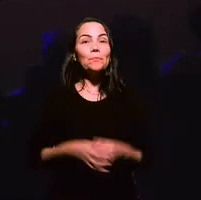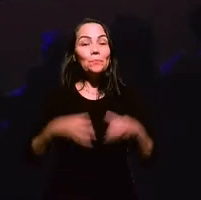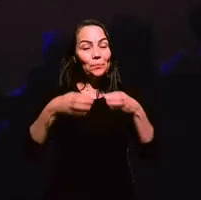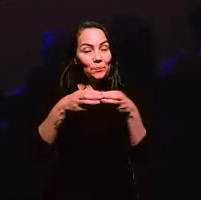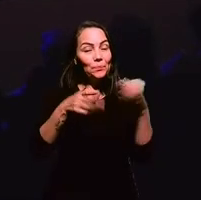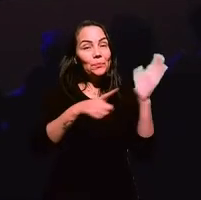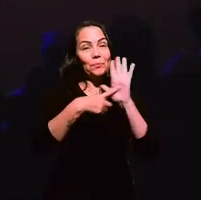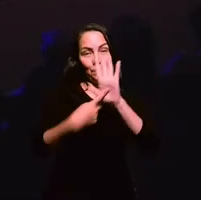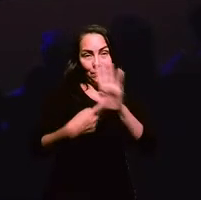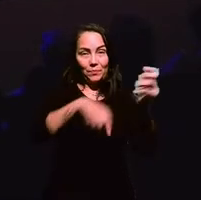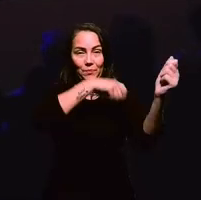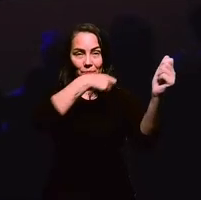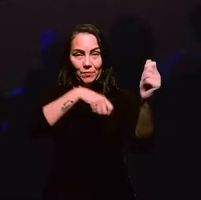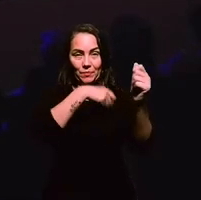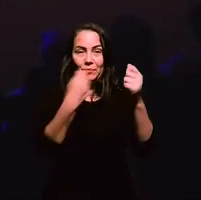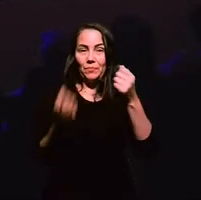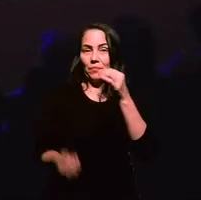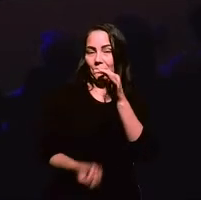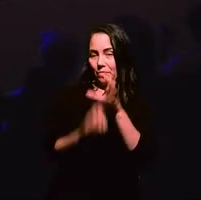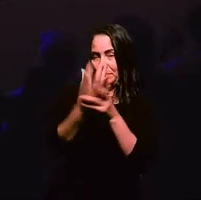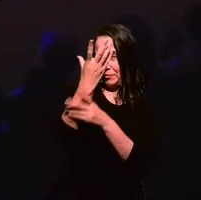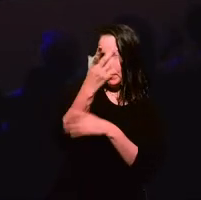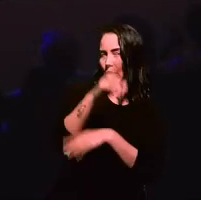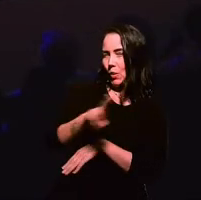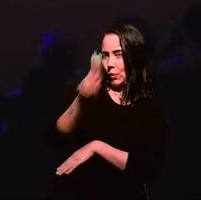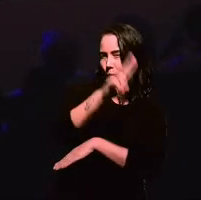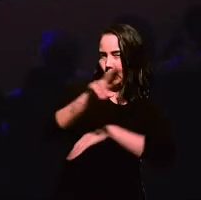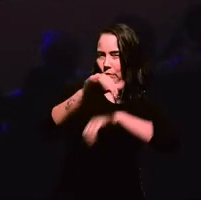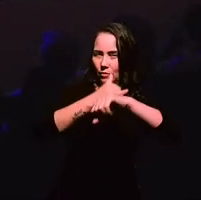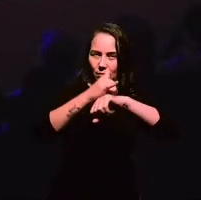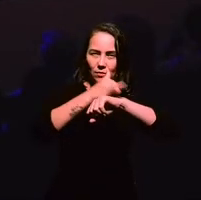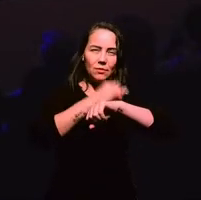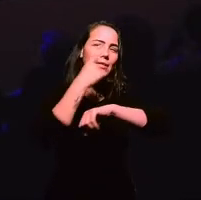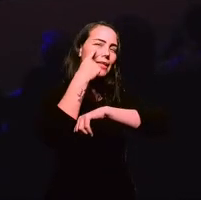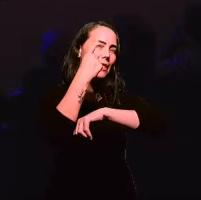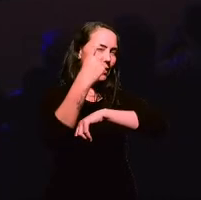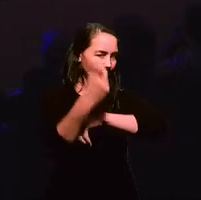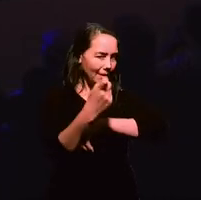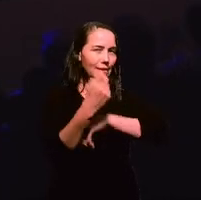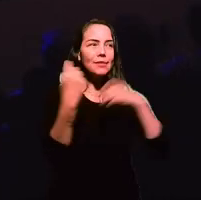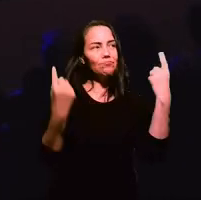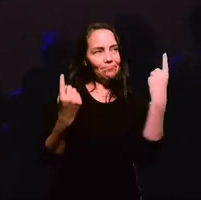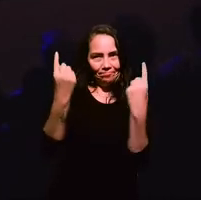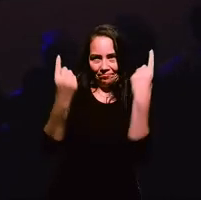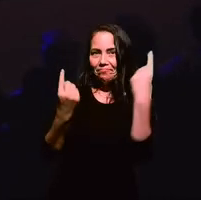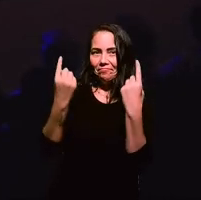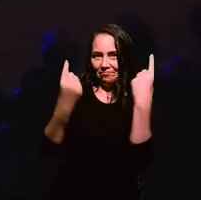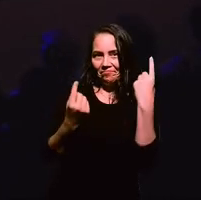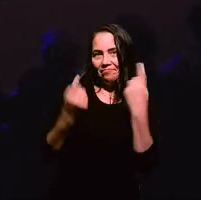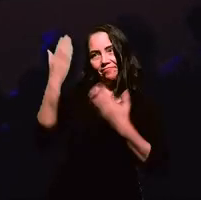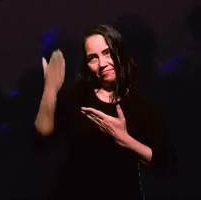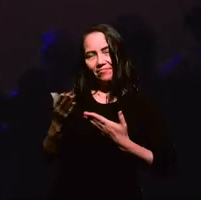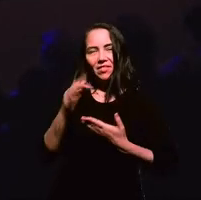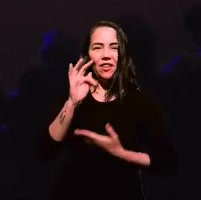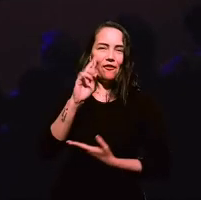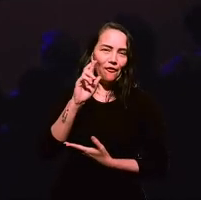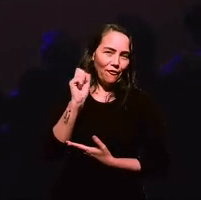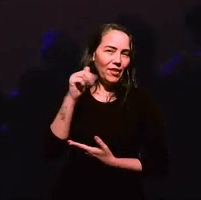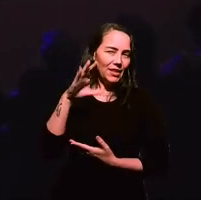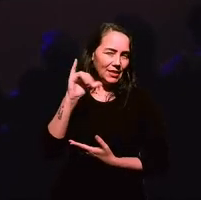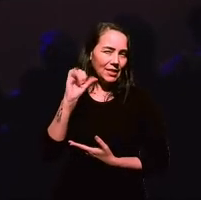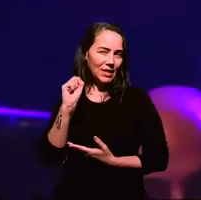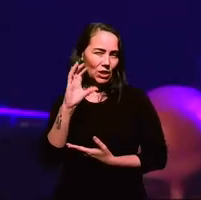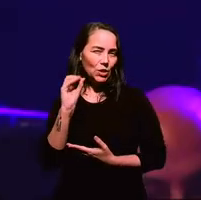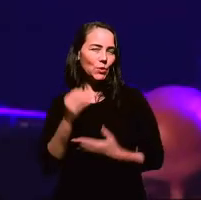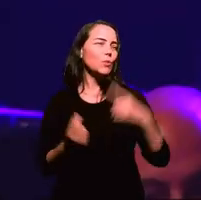os compositores usam de algumas estratégias muito interessantes, ambos os compositores, Ravel e Francisco Braga, que vocês vão